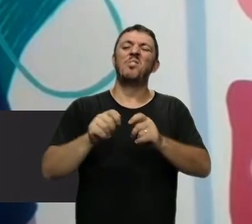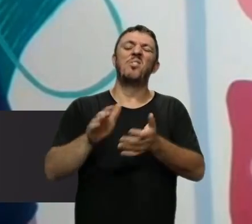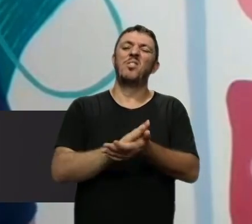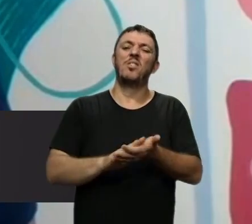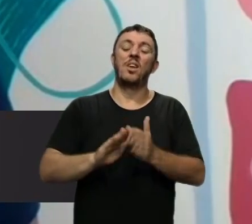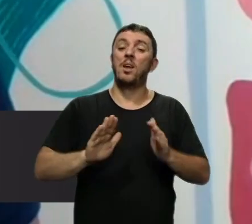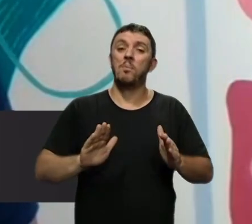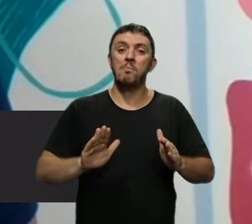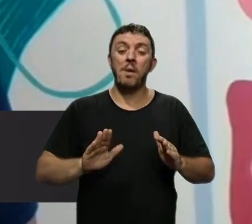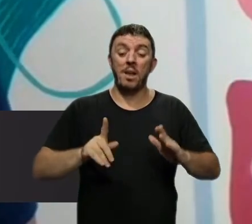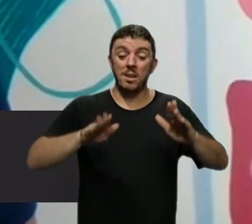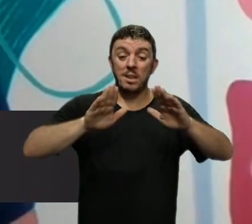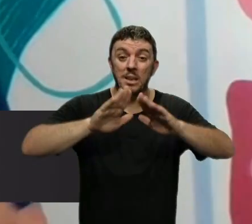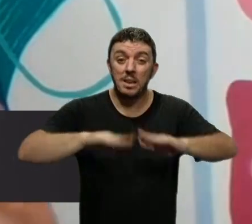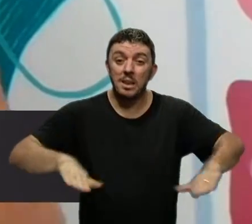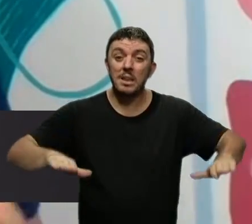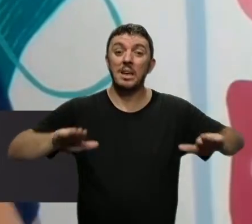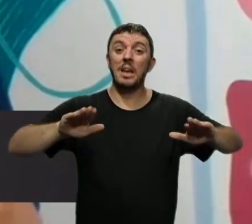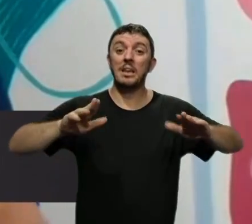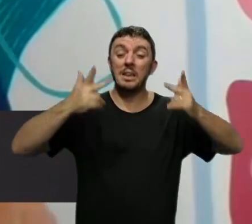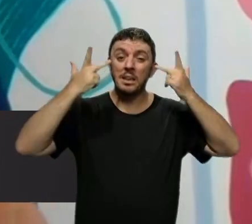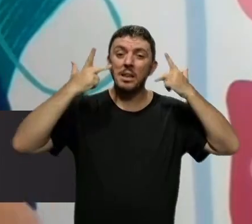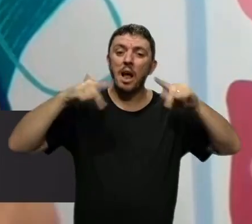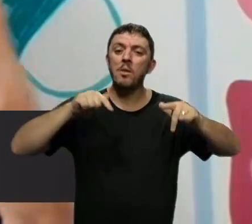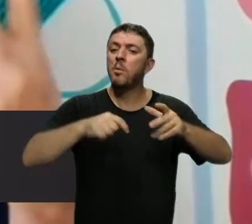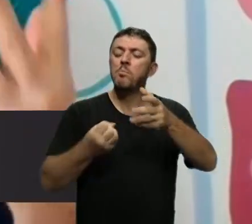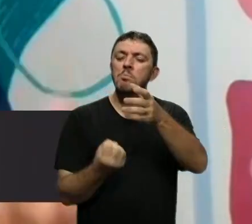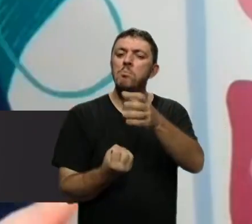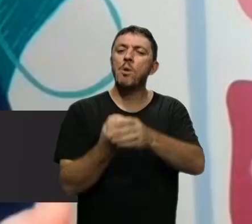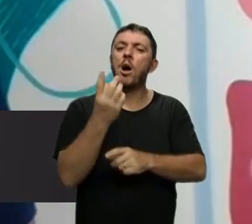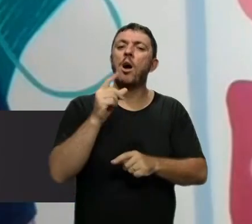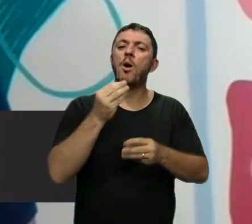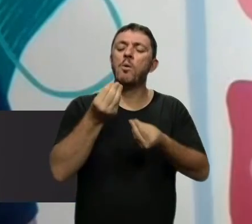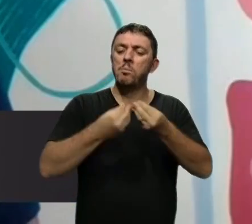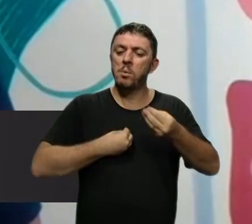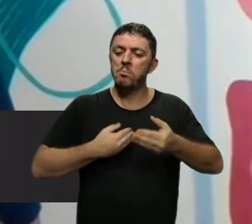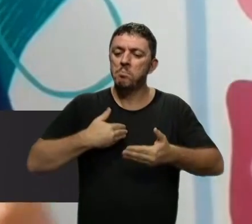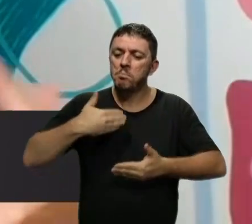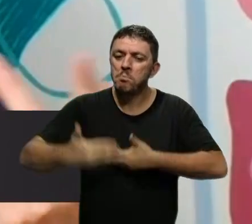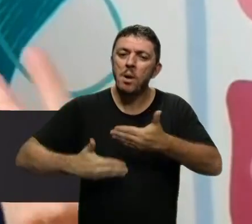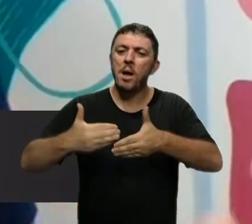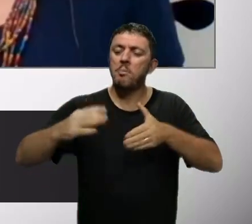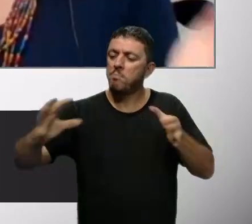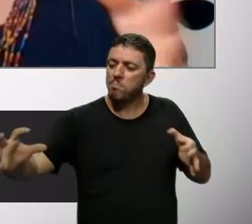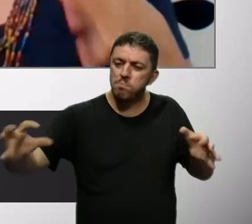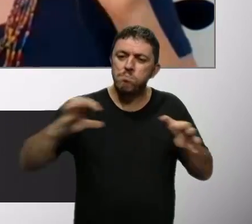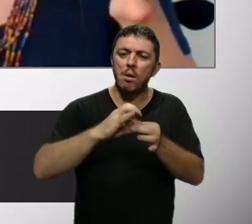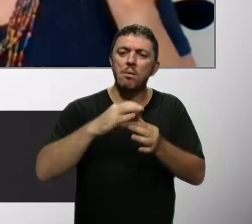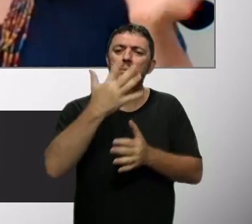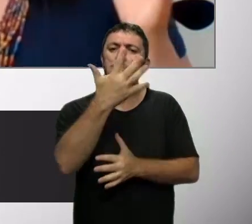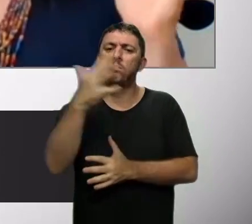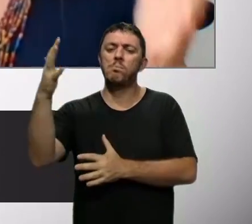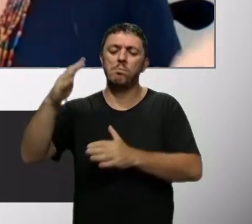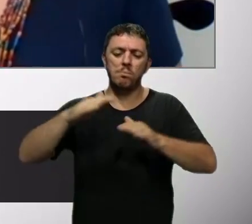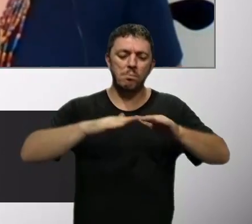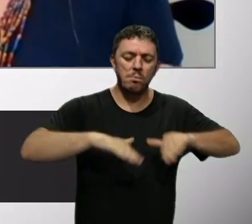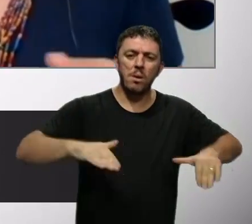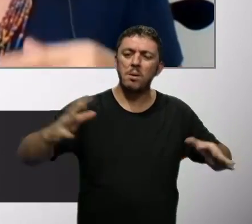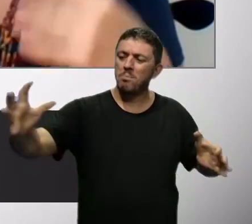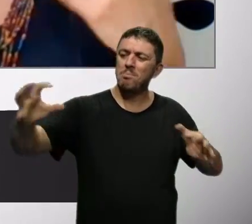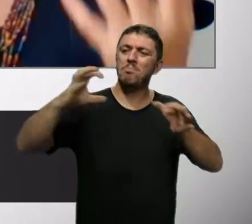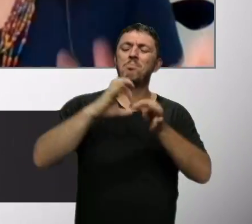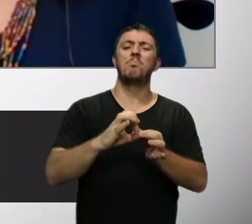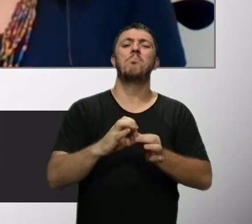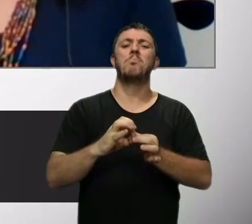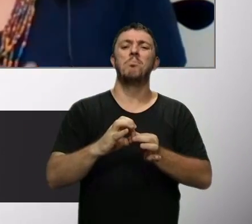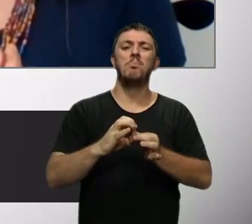uma ação, né, para a gente fazer a relação entre criança e natureza acontecer. Hoje ele é um programa com muitas